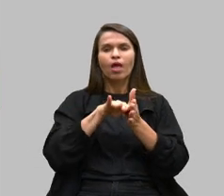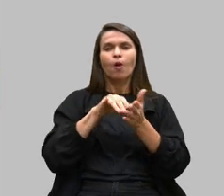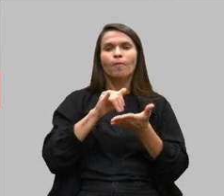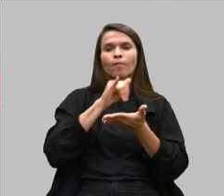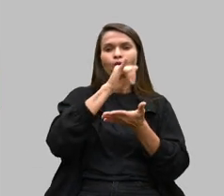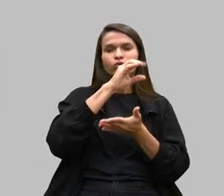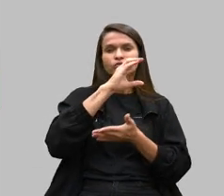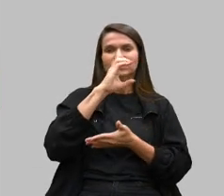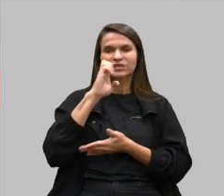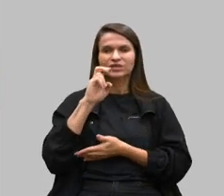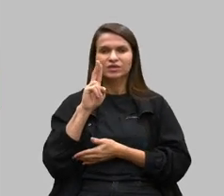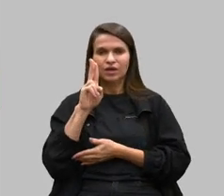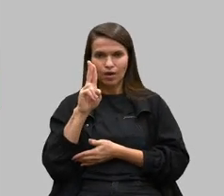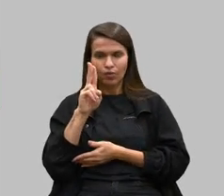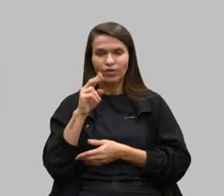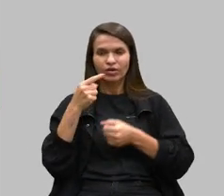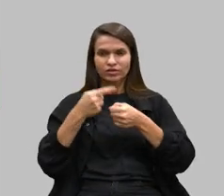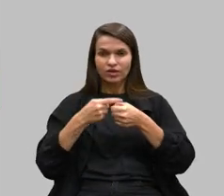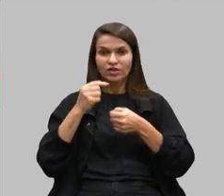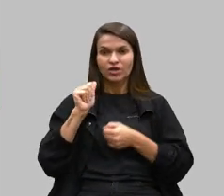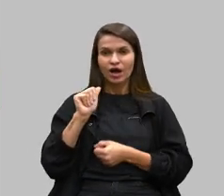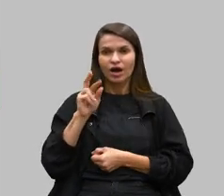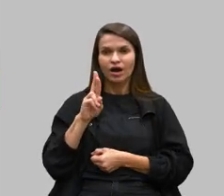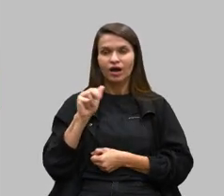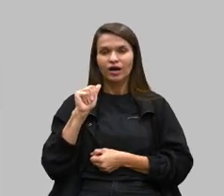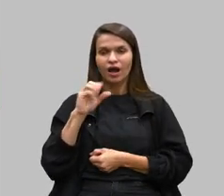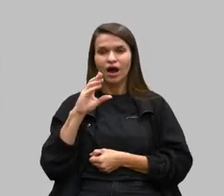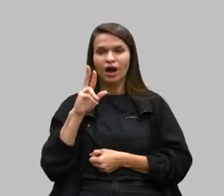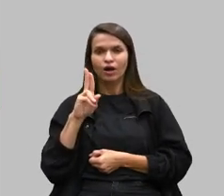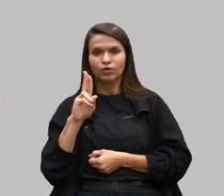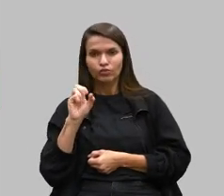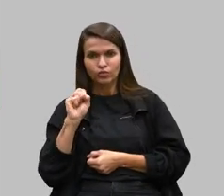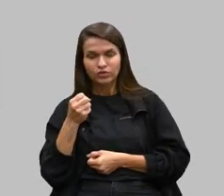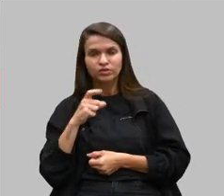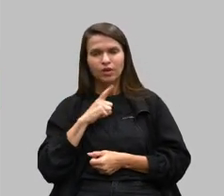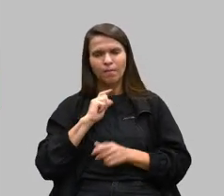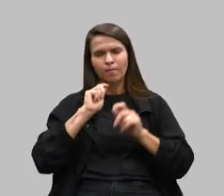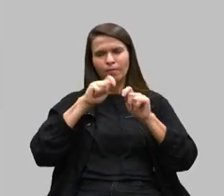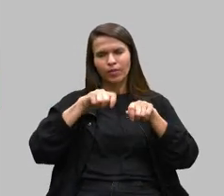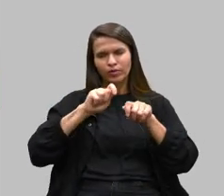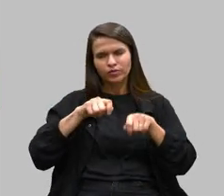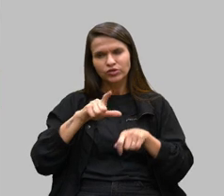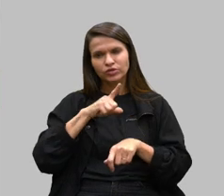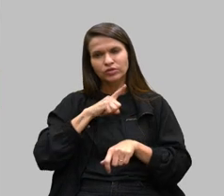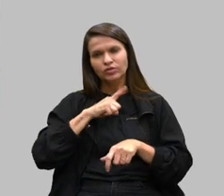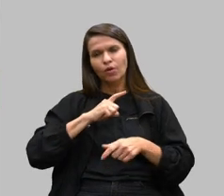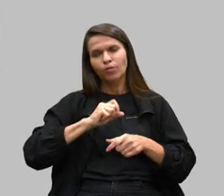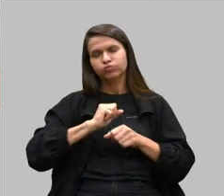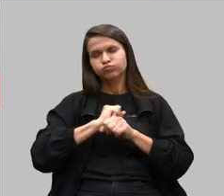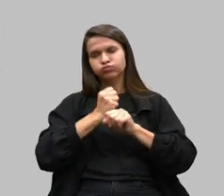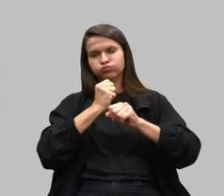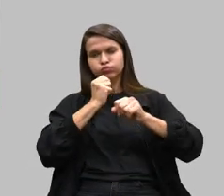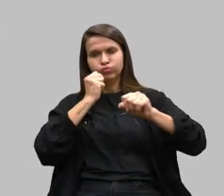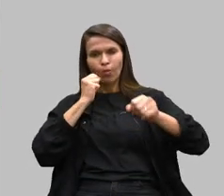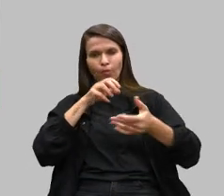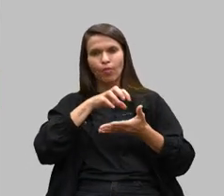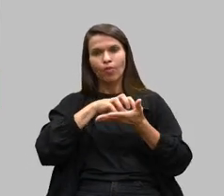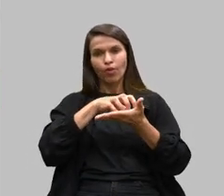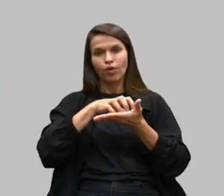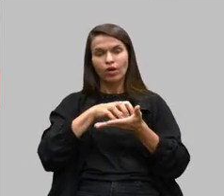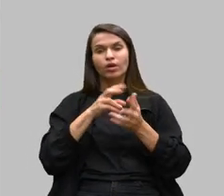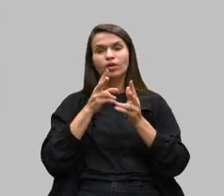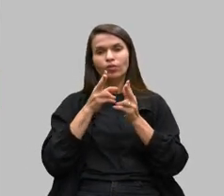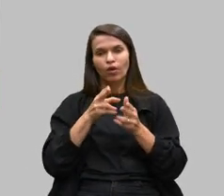Aracruz então nós temos toda possibilidade né de termos um grande Porto como tivemos na grande